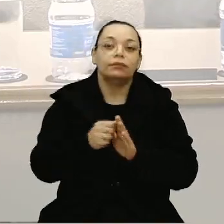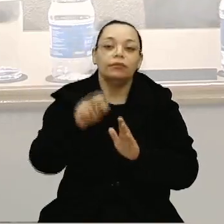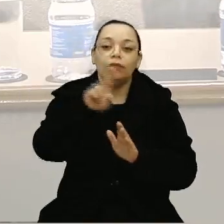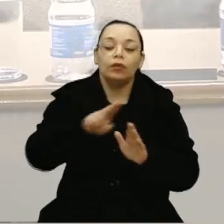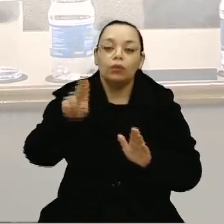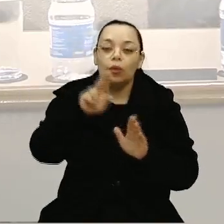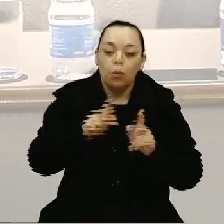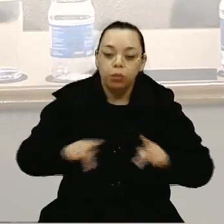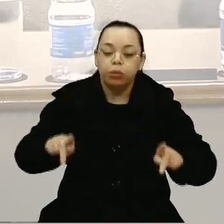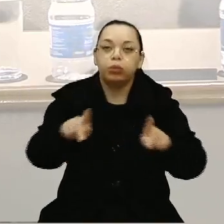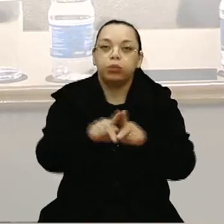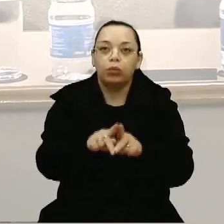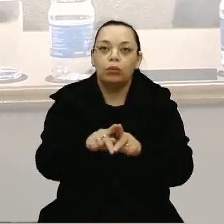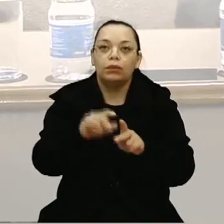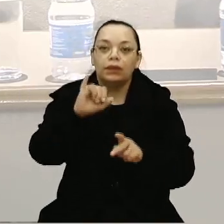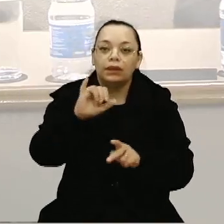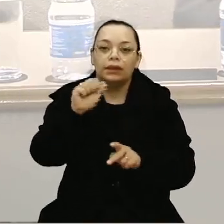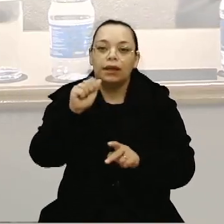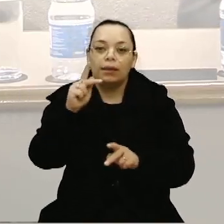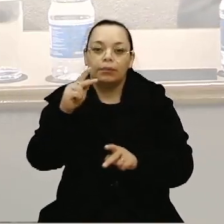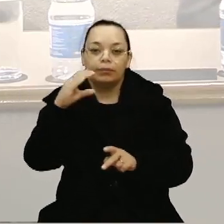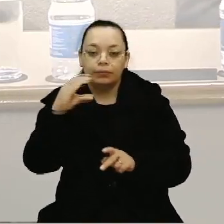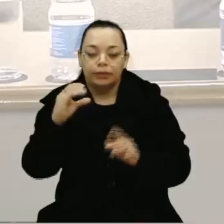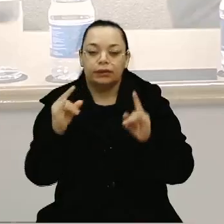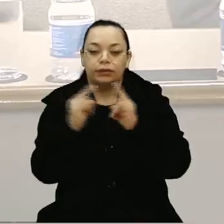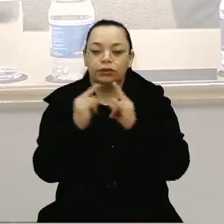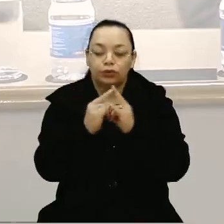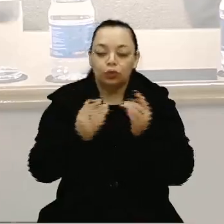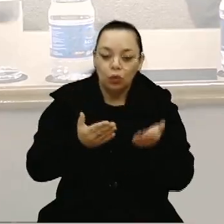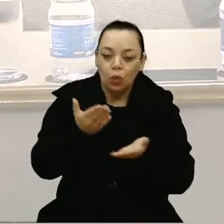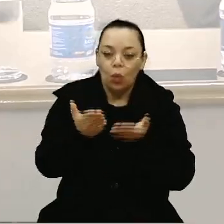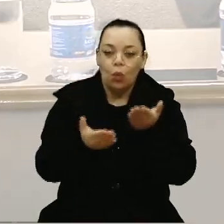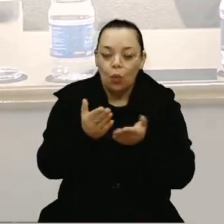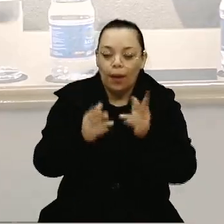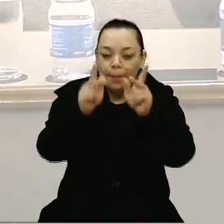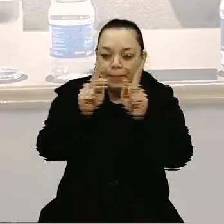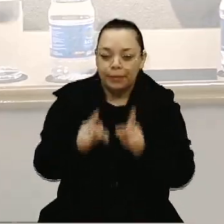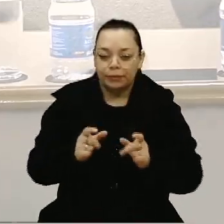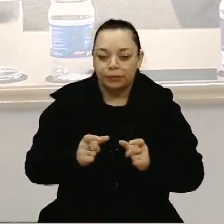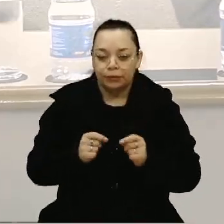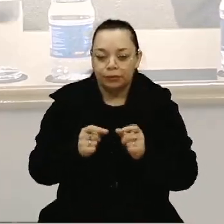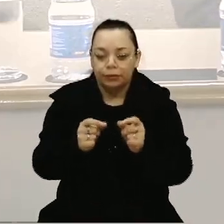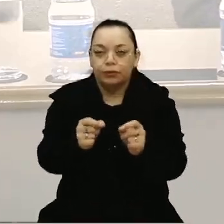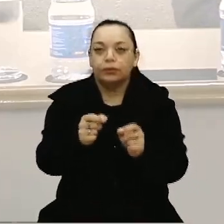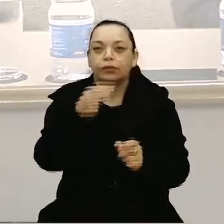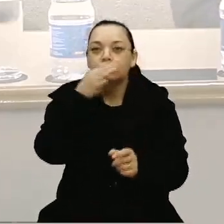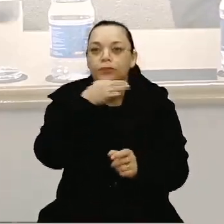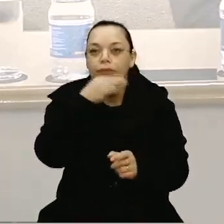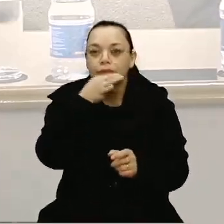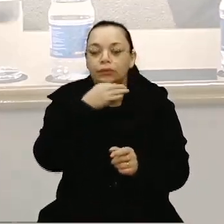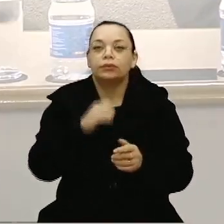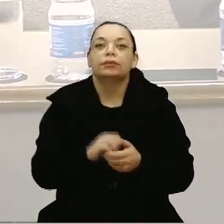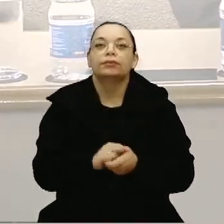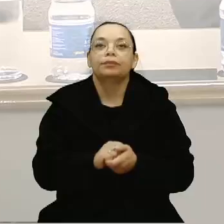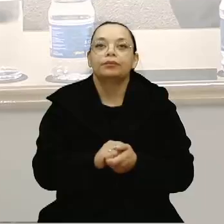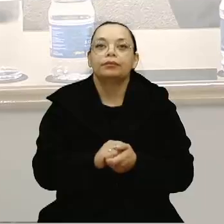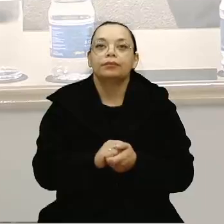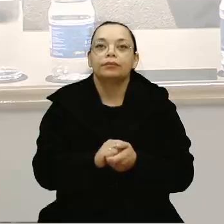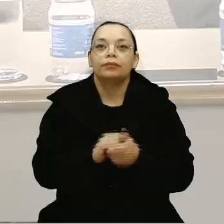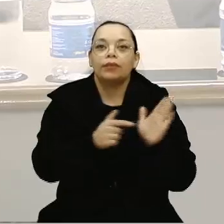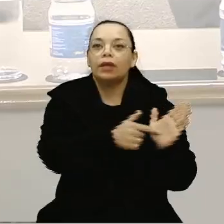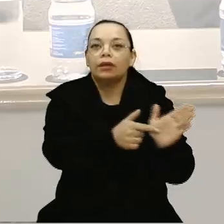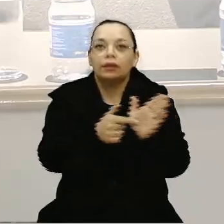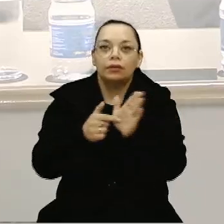pública o IAPC, Instituto de Amparo a Pessoas com Câncer de Caxias do Sul. Na exposição